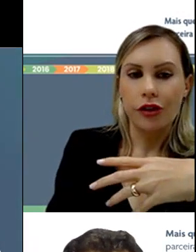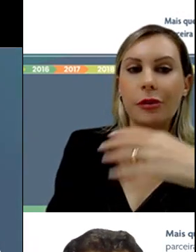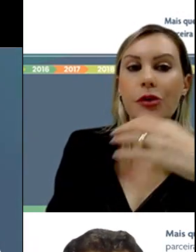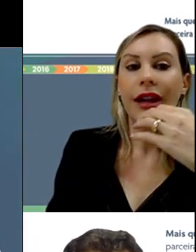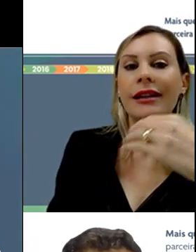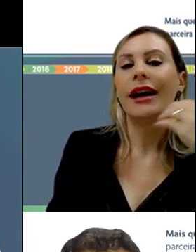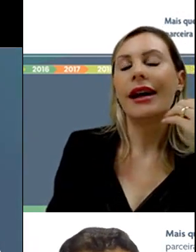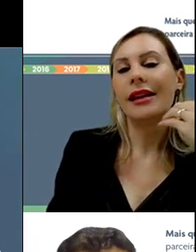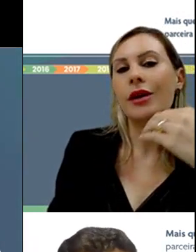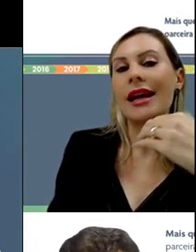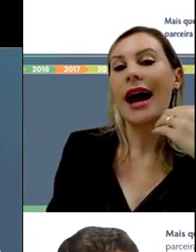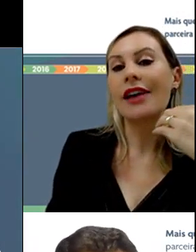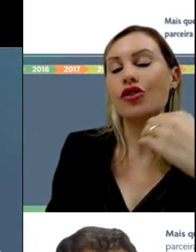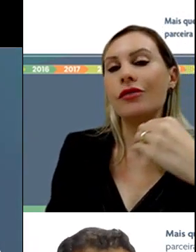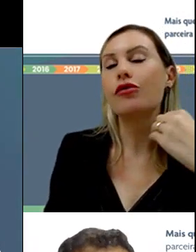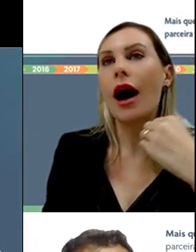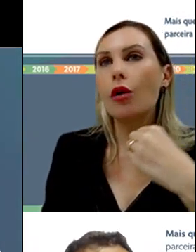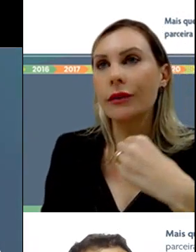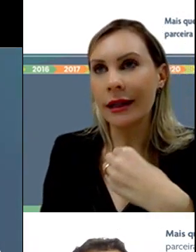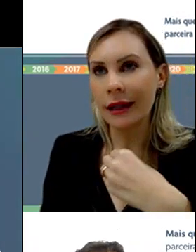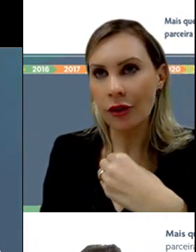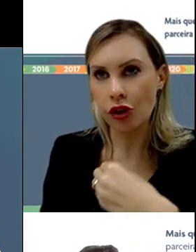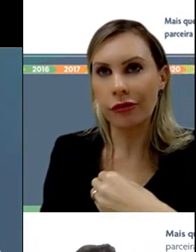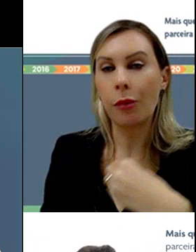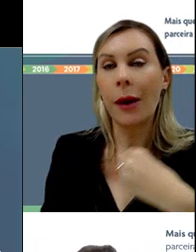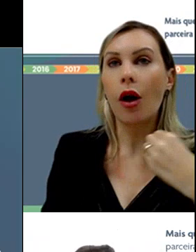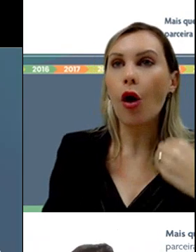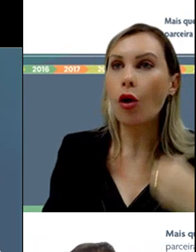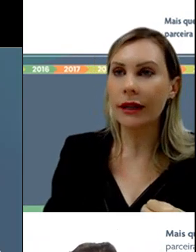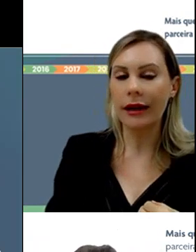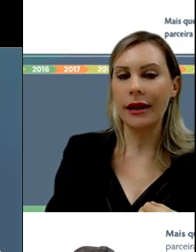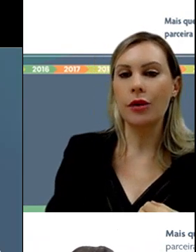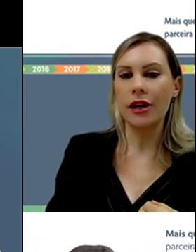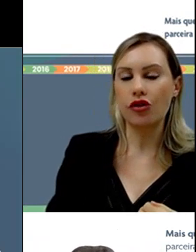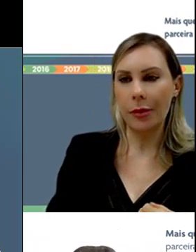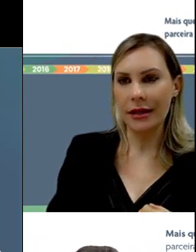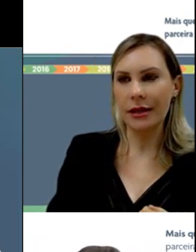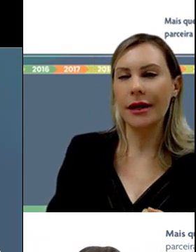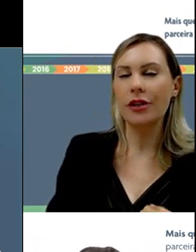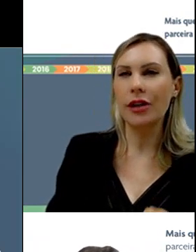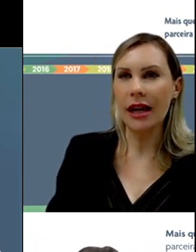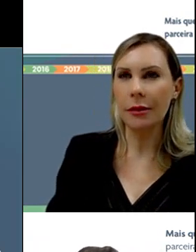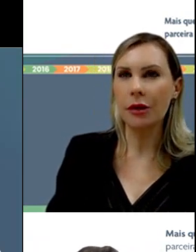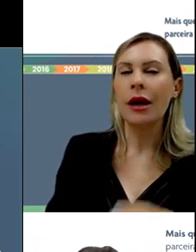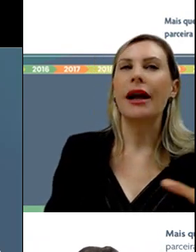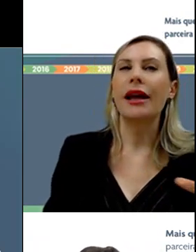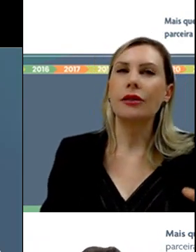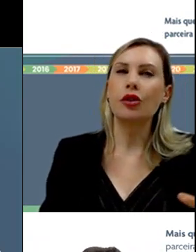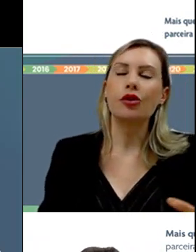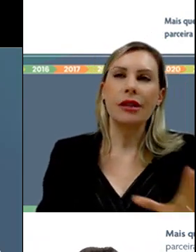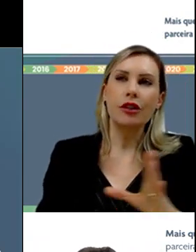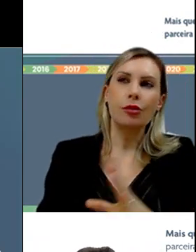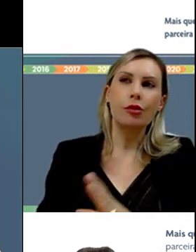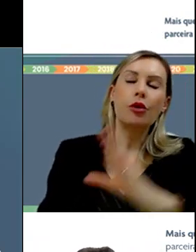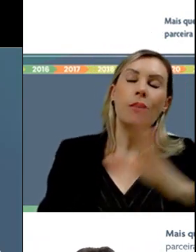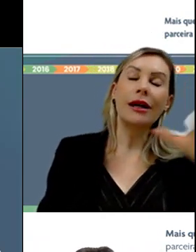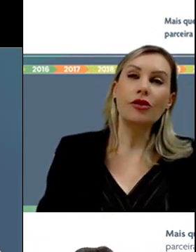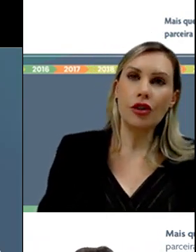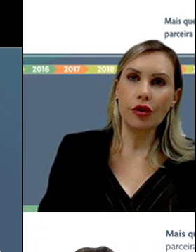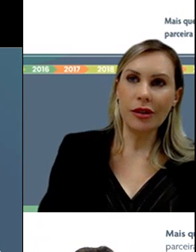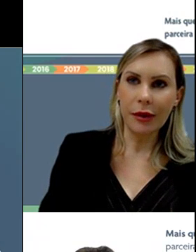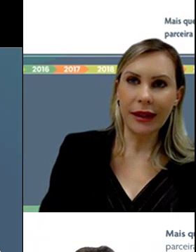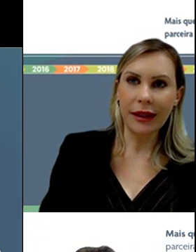agora, gente, vamos falar da categoria ativo alternativo. É uma outra categoria de participante. Lembram? Para quem entrou no serviço